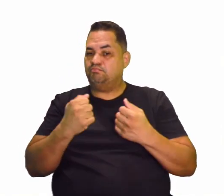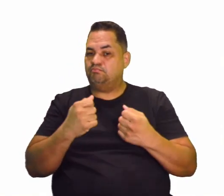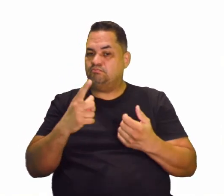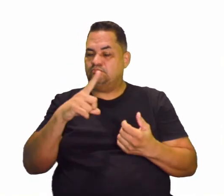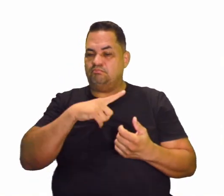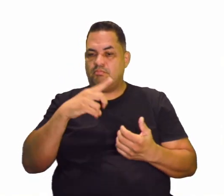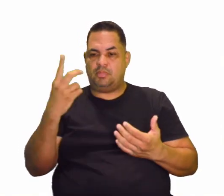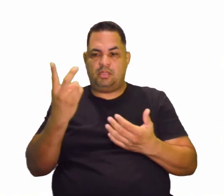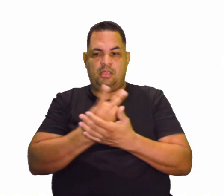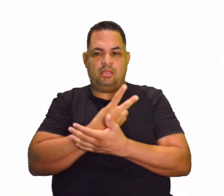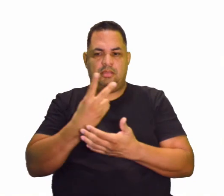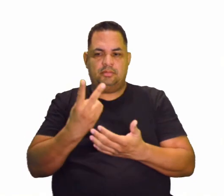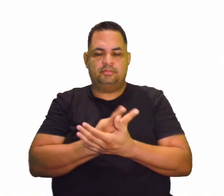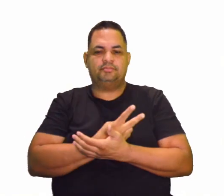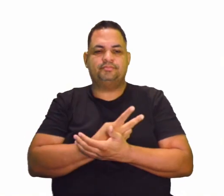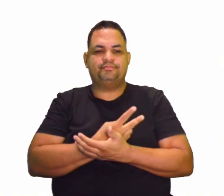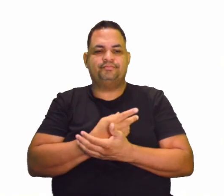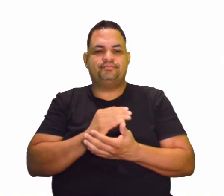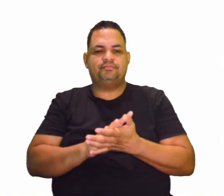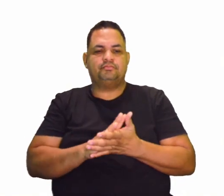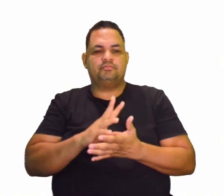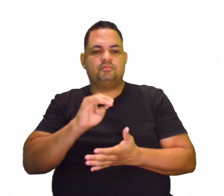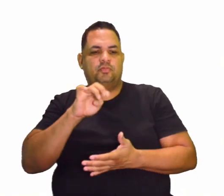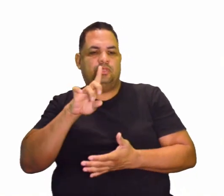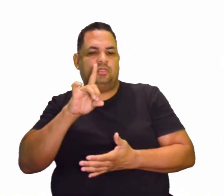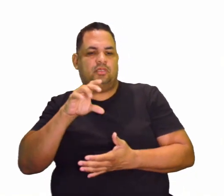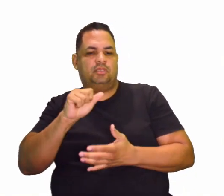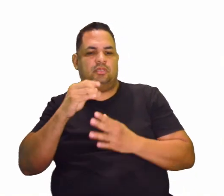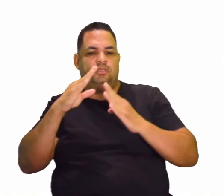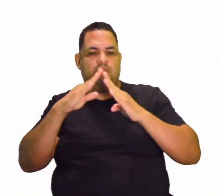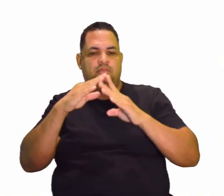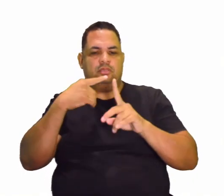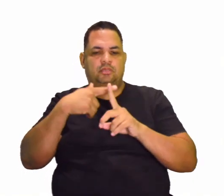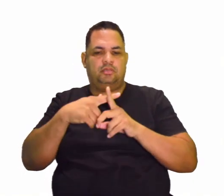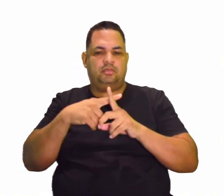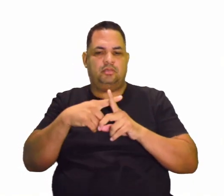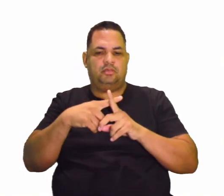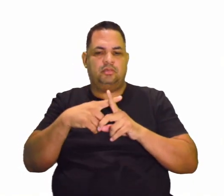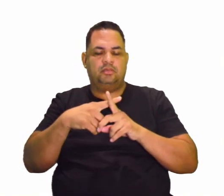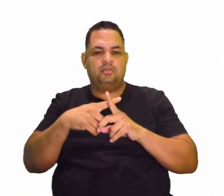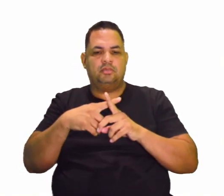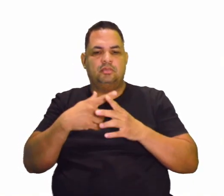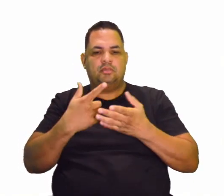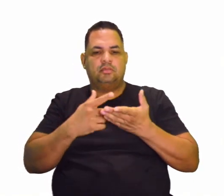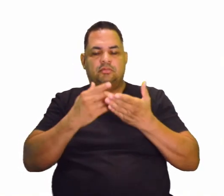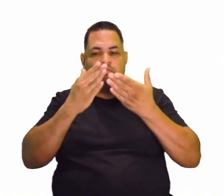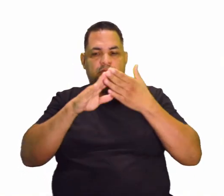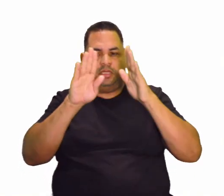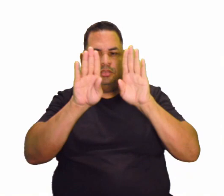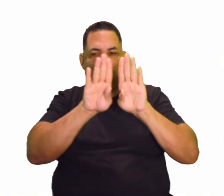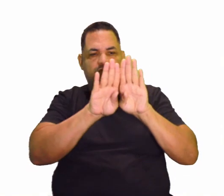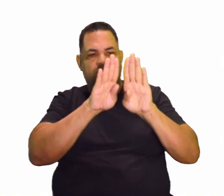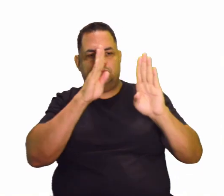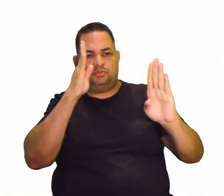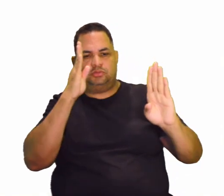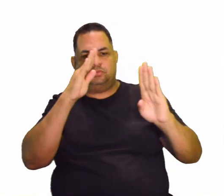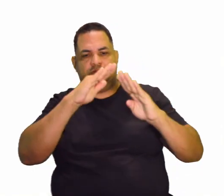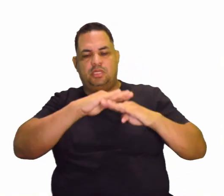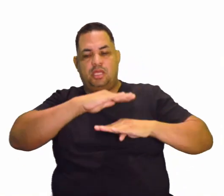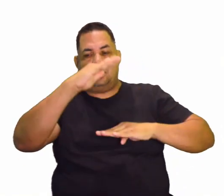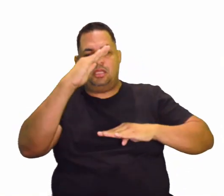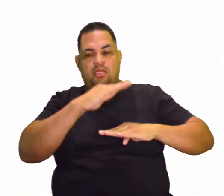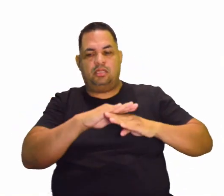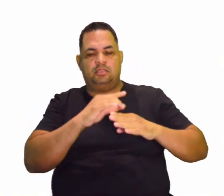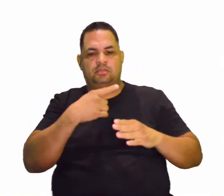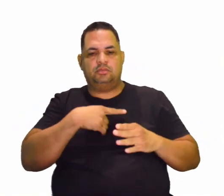Então, fiquem atentos. Os vitrais das igrejas, né, que são as janelas das igrejas, traziam cenas